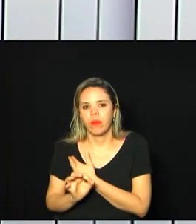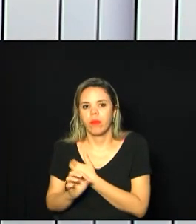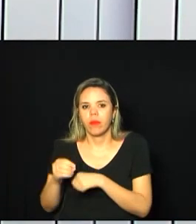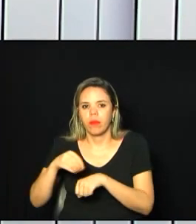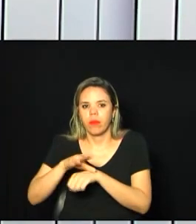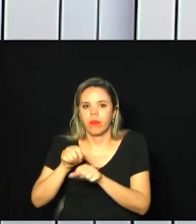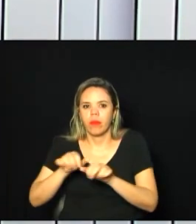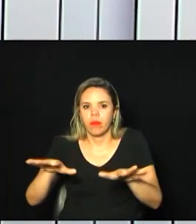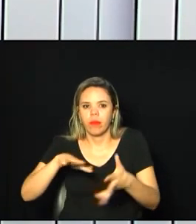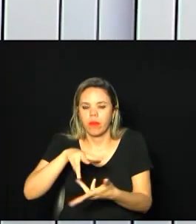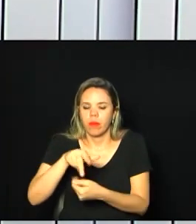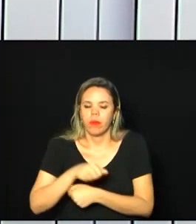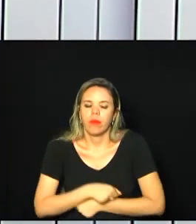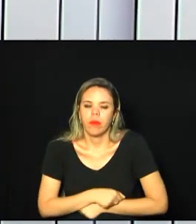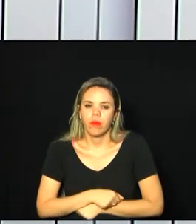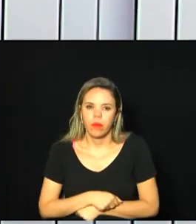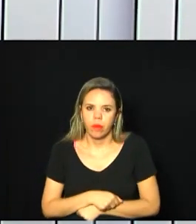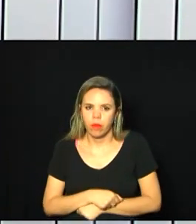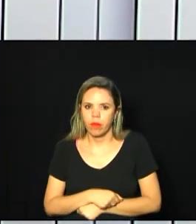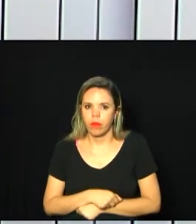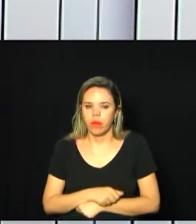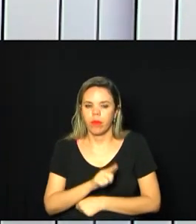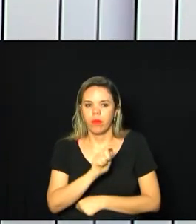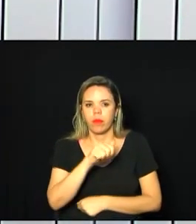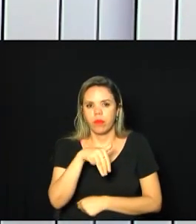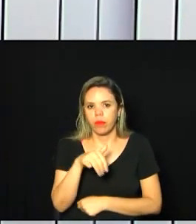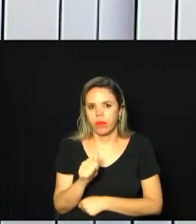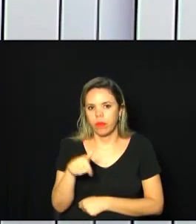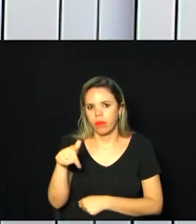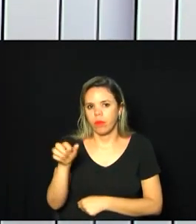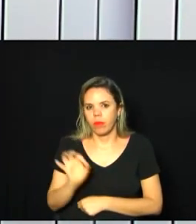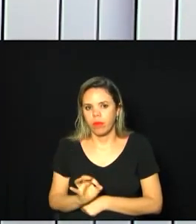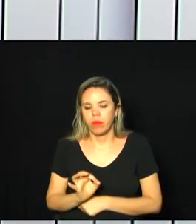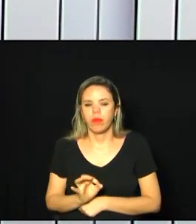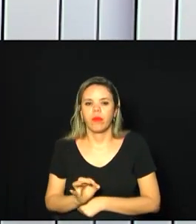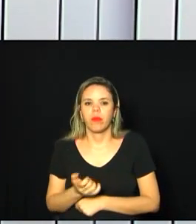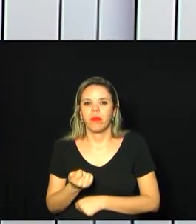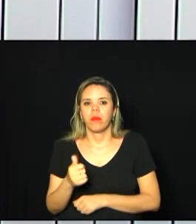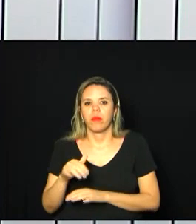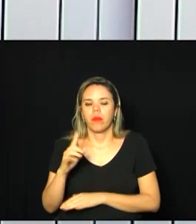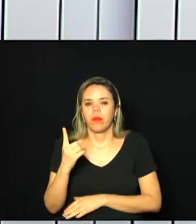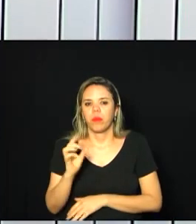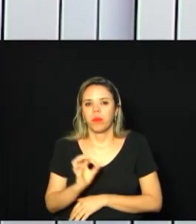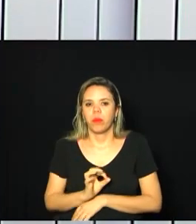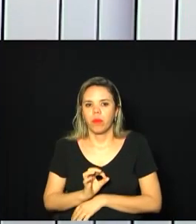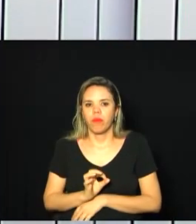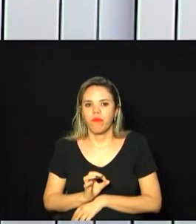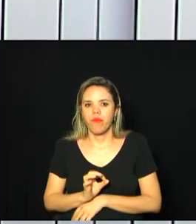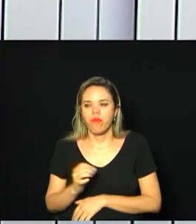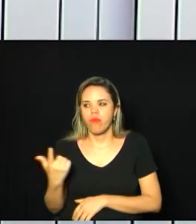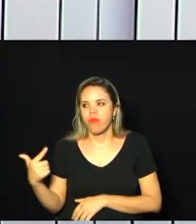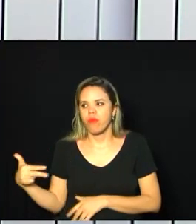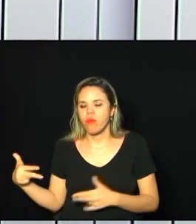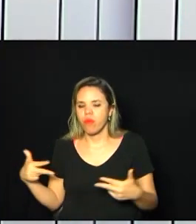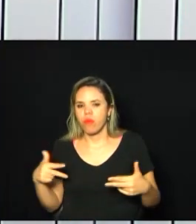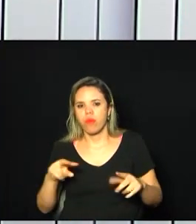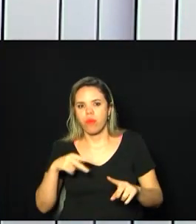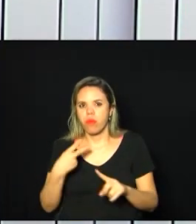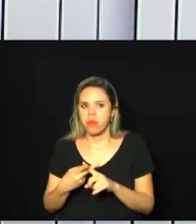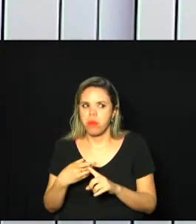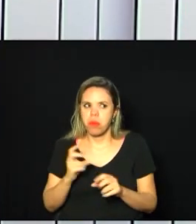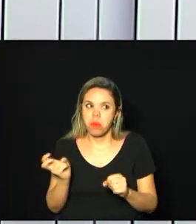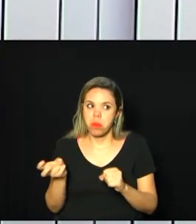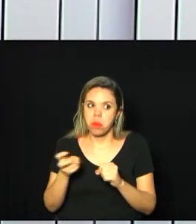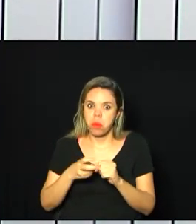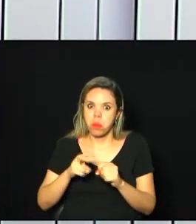dos casos no mundo, a variante Gama 7% e pouco mais de 1% outras variantes. Só que,